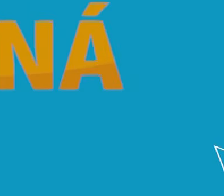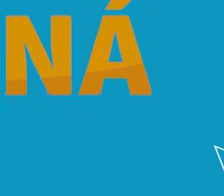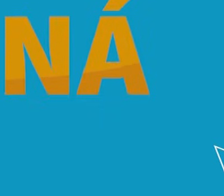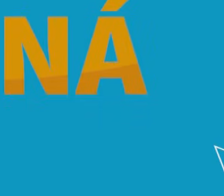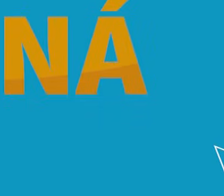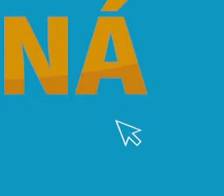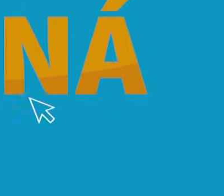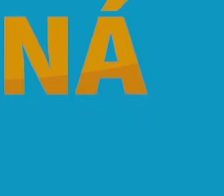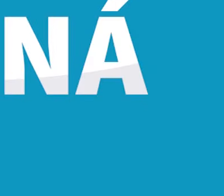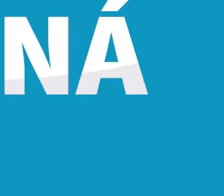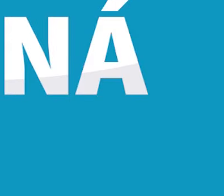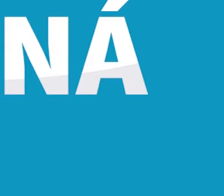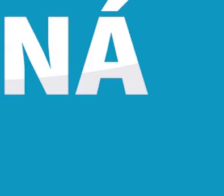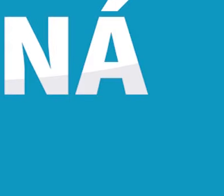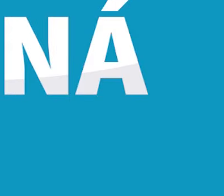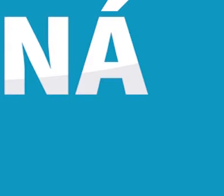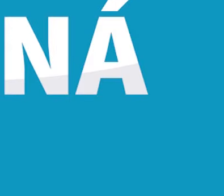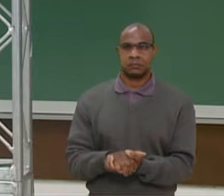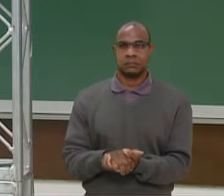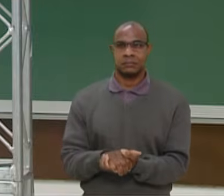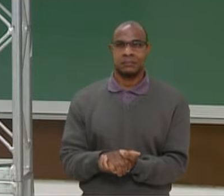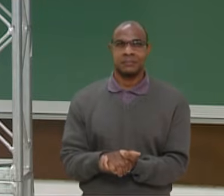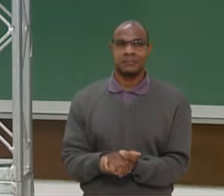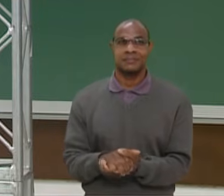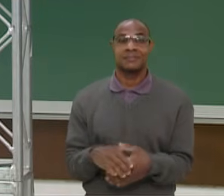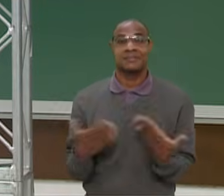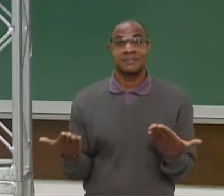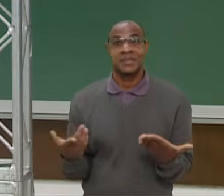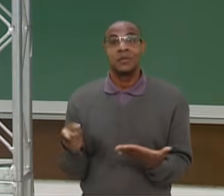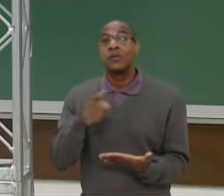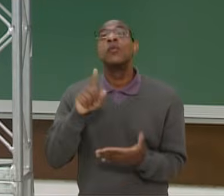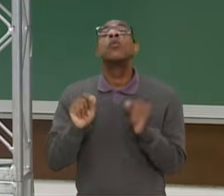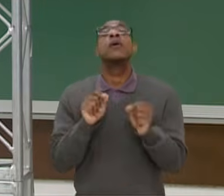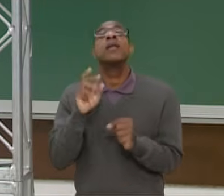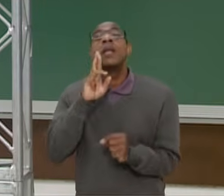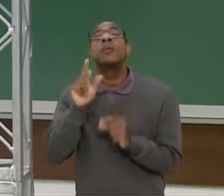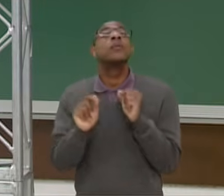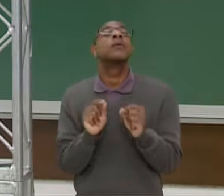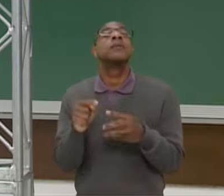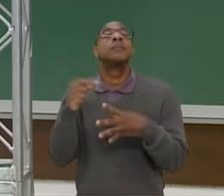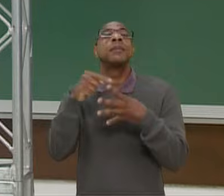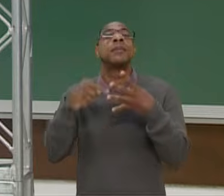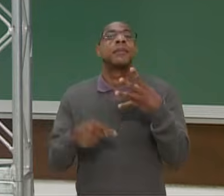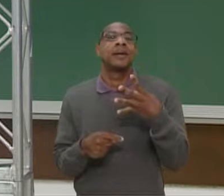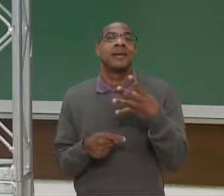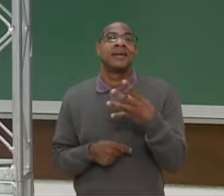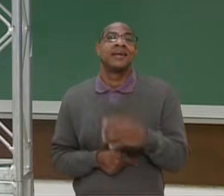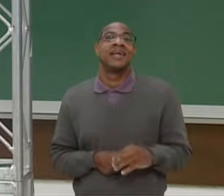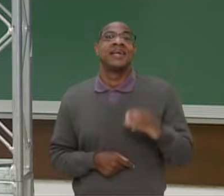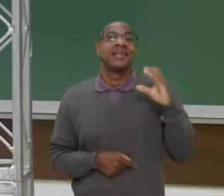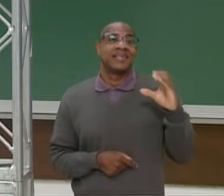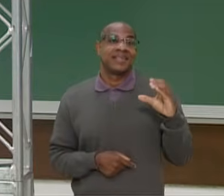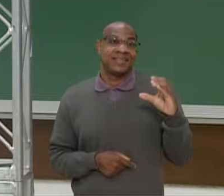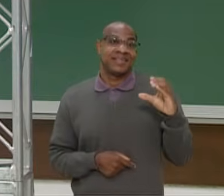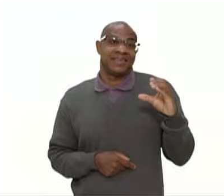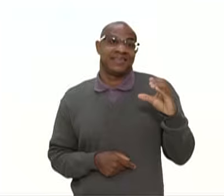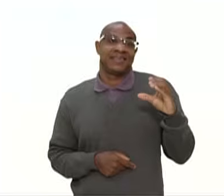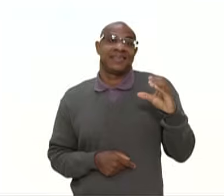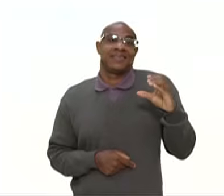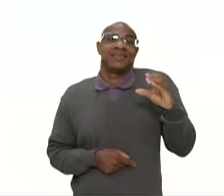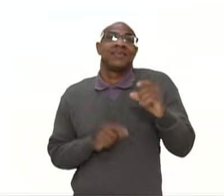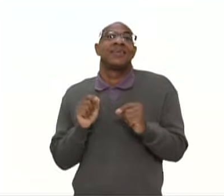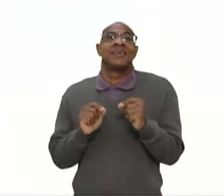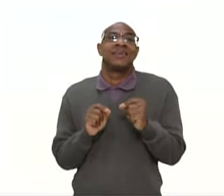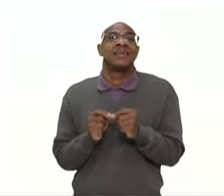E aí, o que vocês responderam? C, sei que vocês responderam a letra C, que